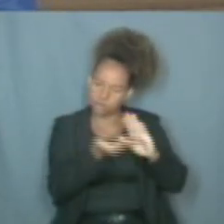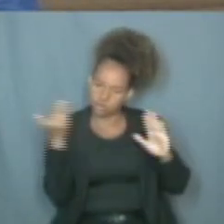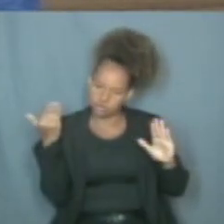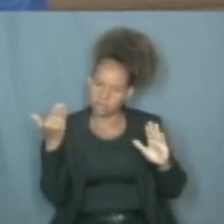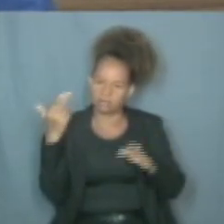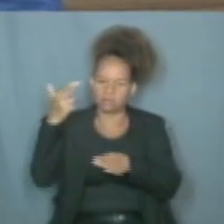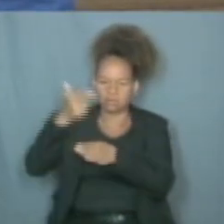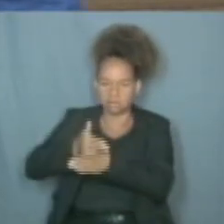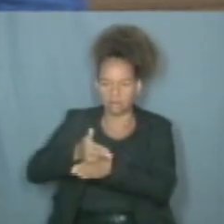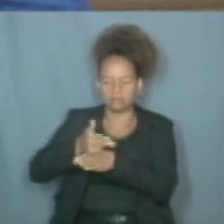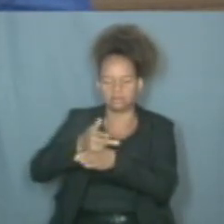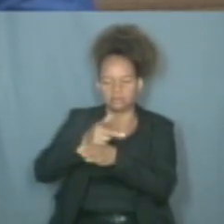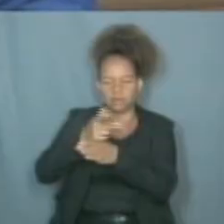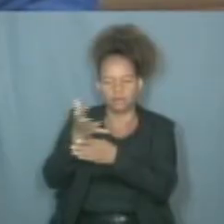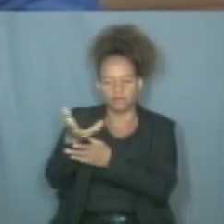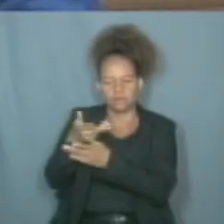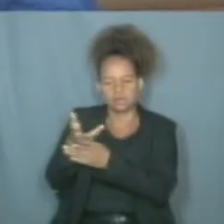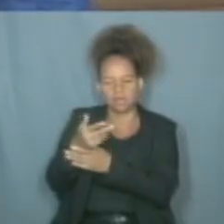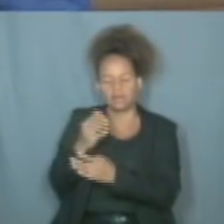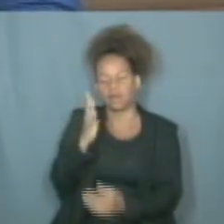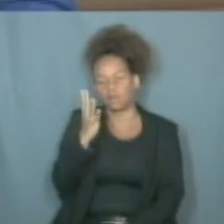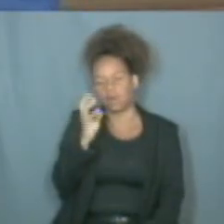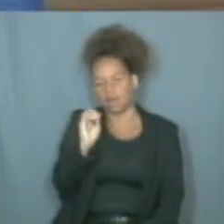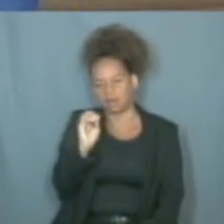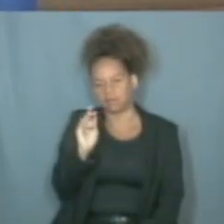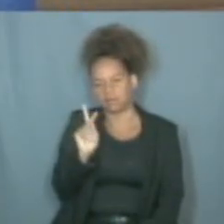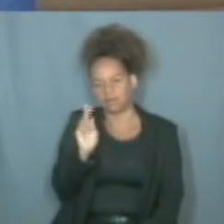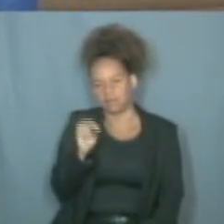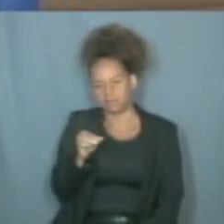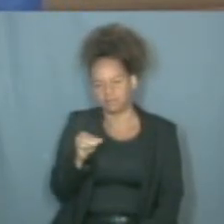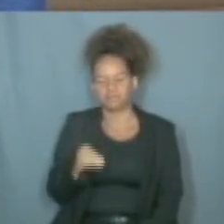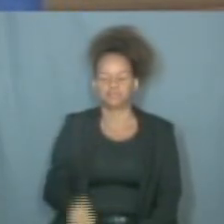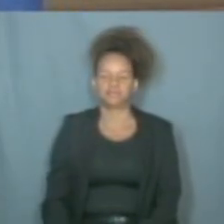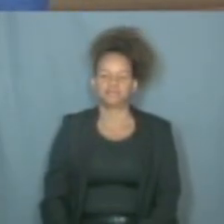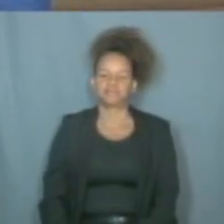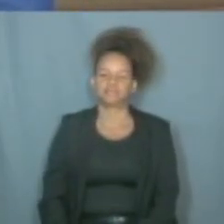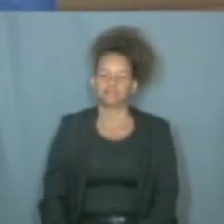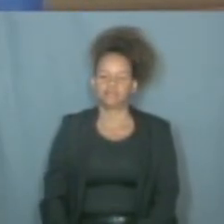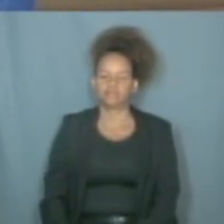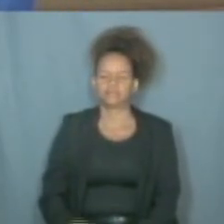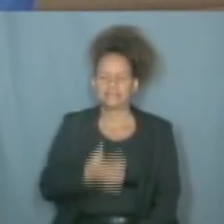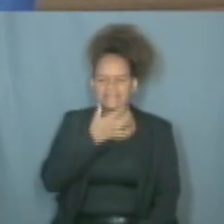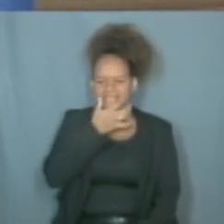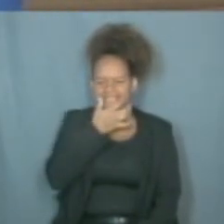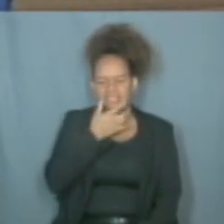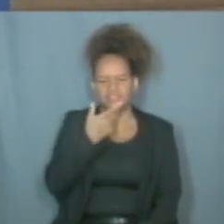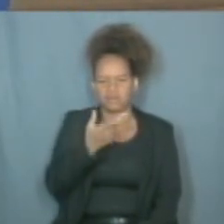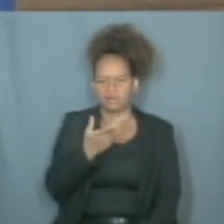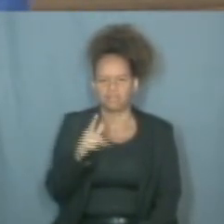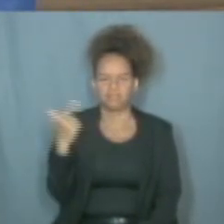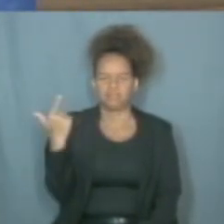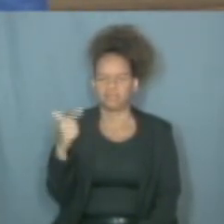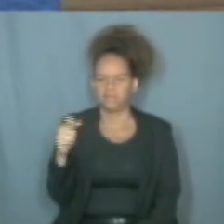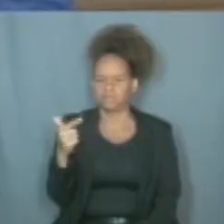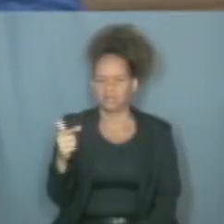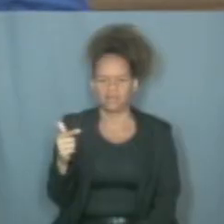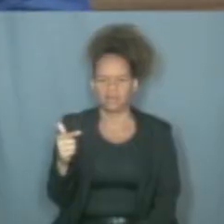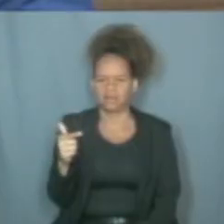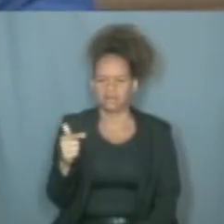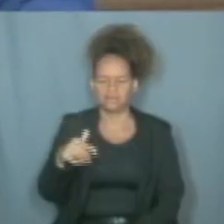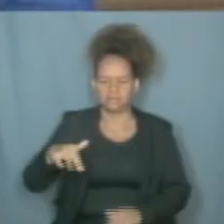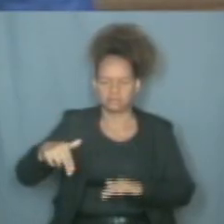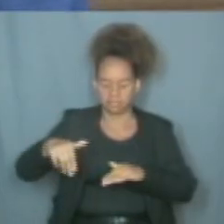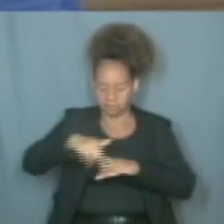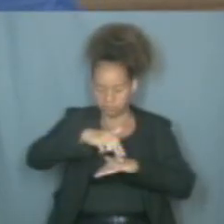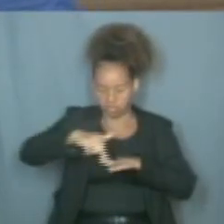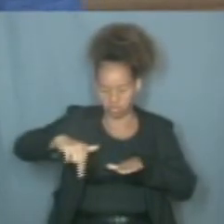o radar que está a 40 km por hora. Foi falado aqui também, Eduardo Moura muito bem falou, não tem faixa de pedestre